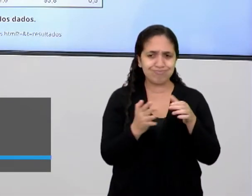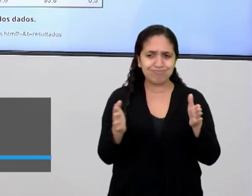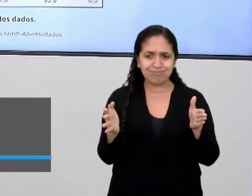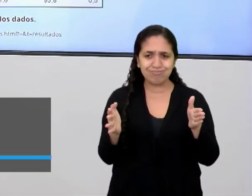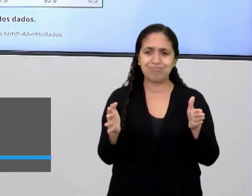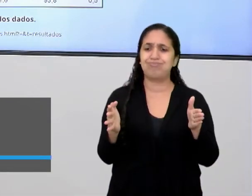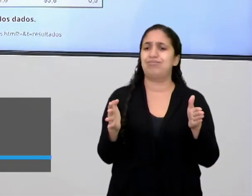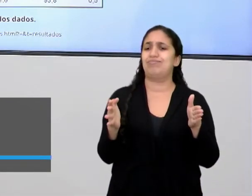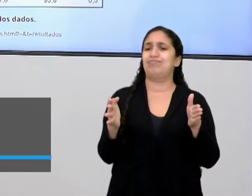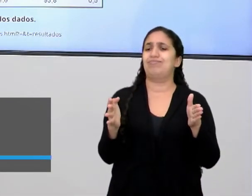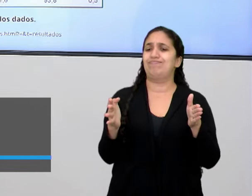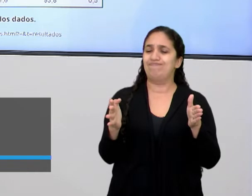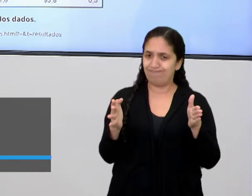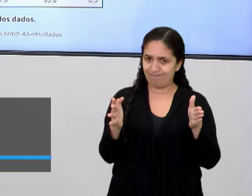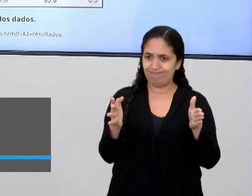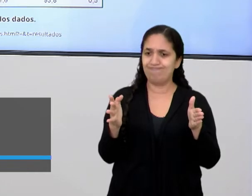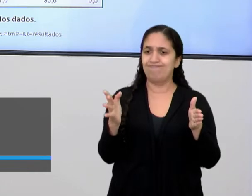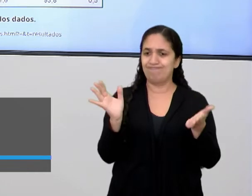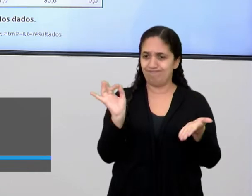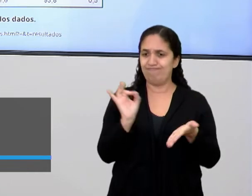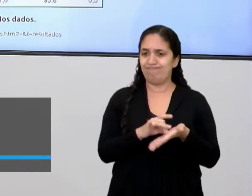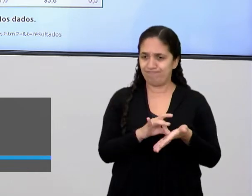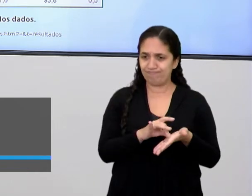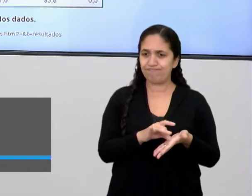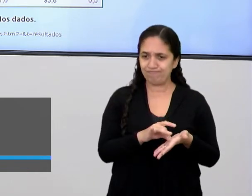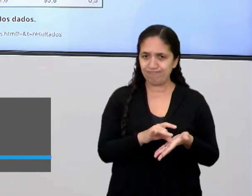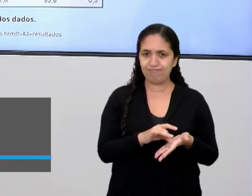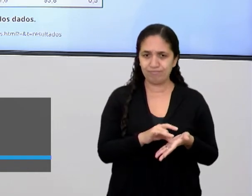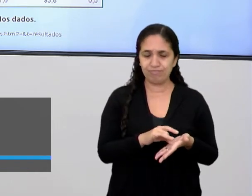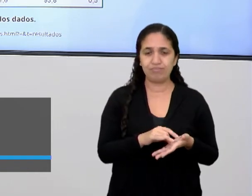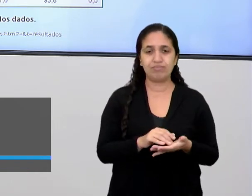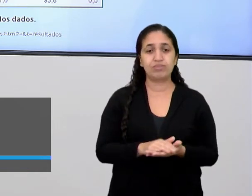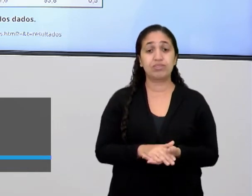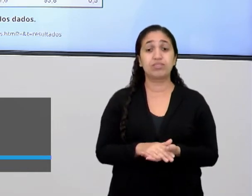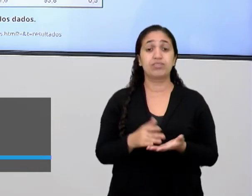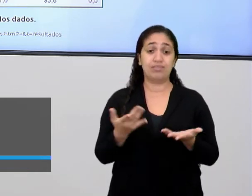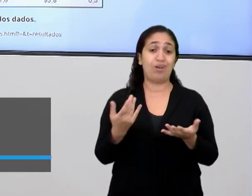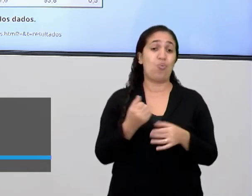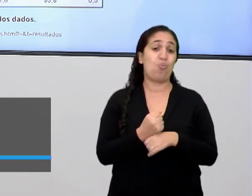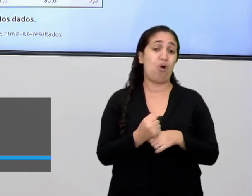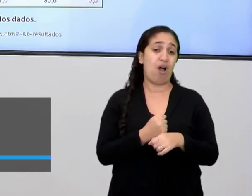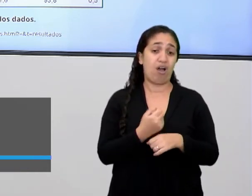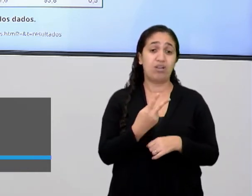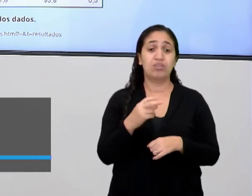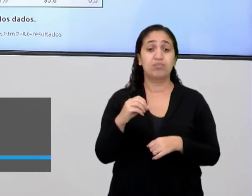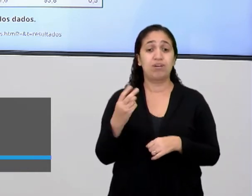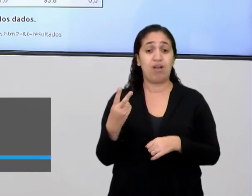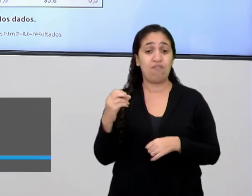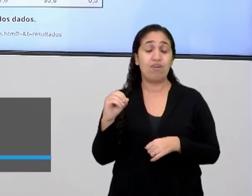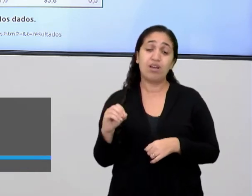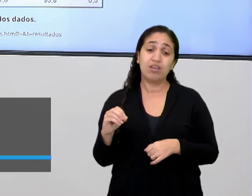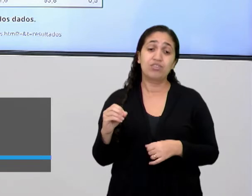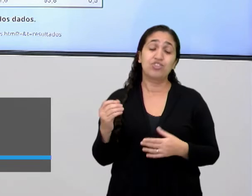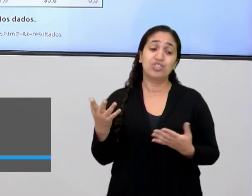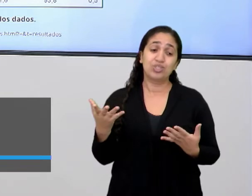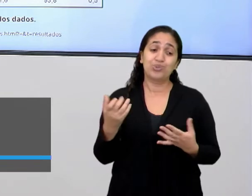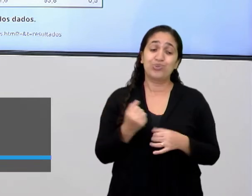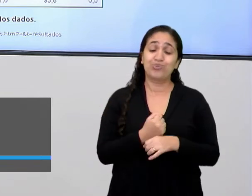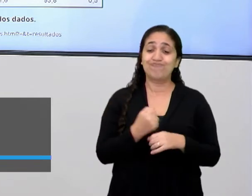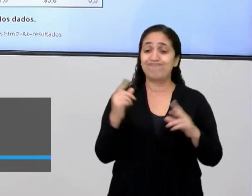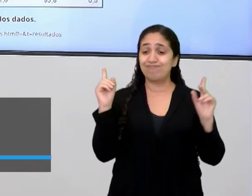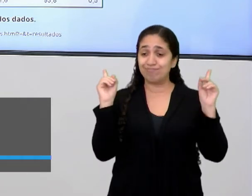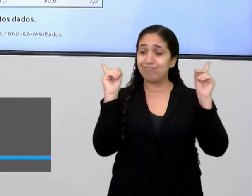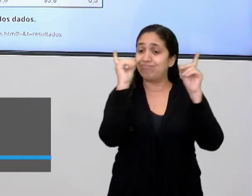pandemia. Então, a gente tem aí o ano de 2020, né, ele acabou sendo um ano crítico, não